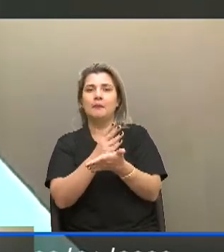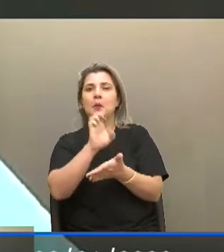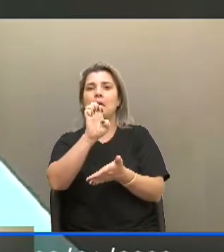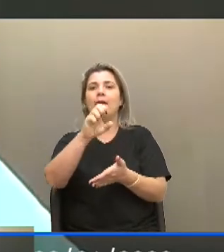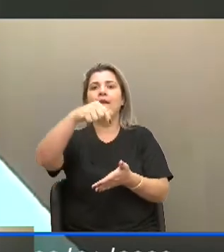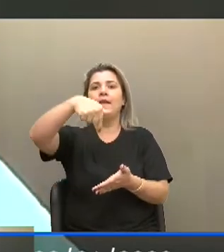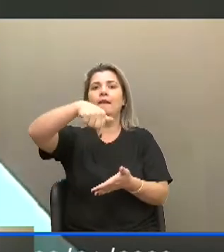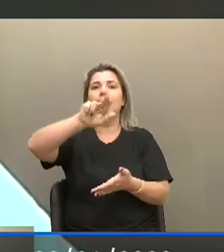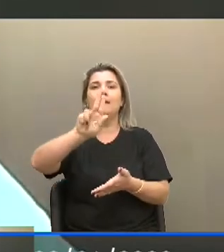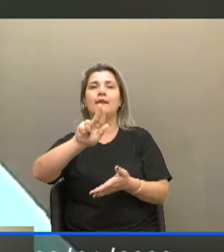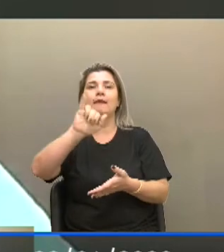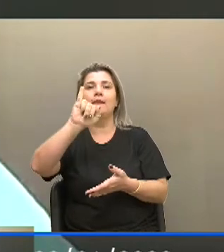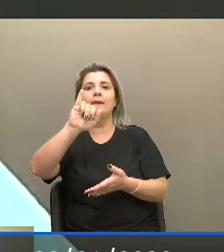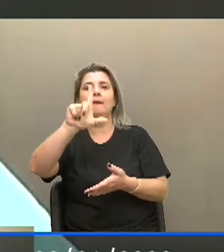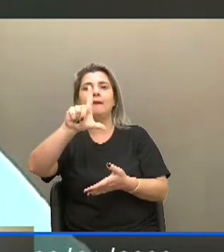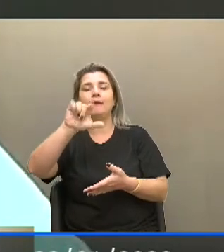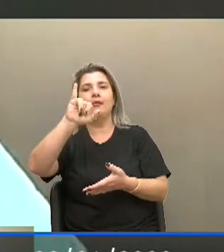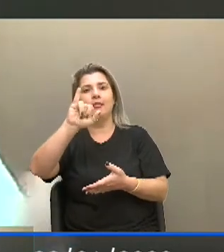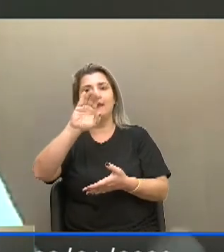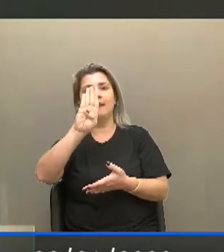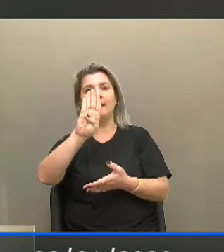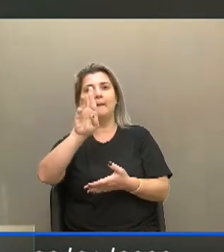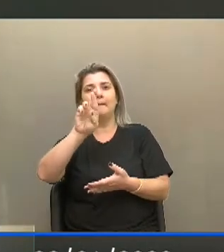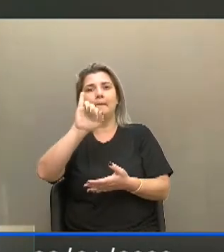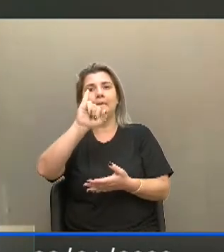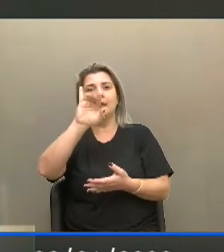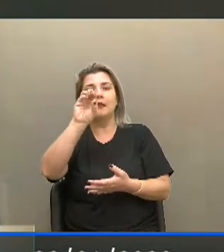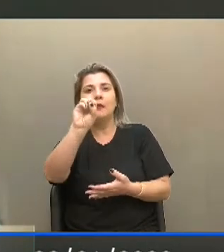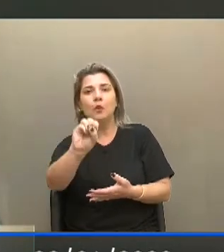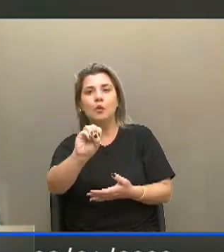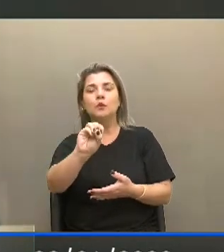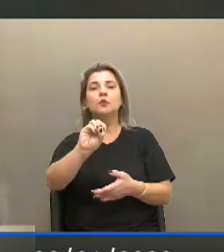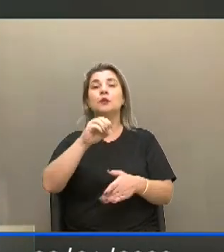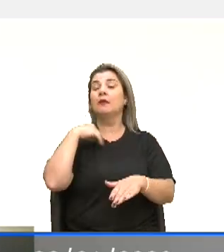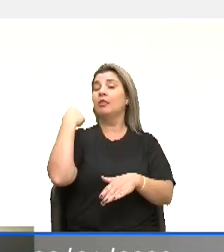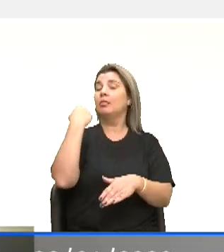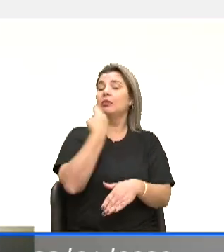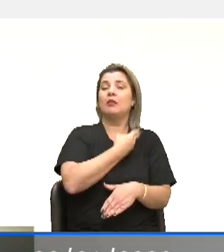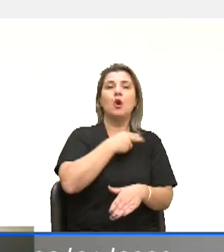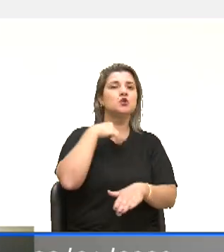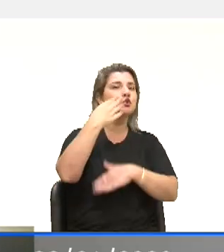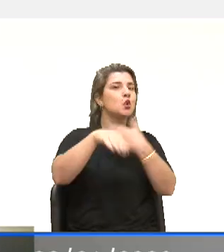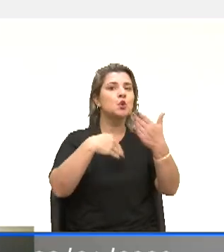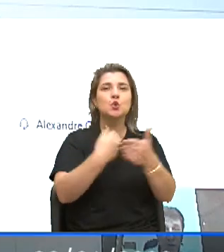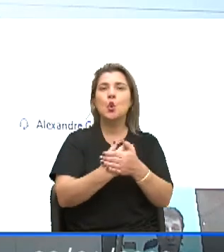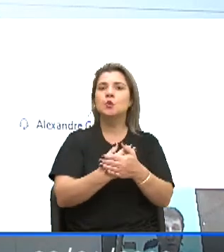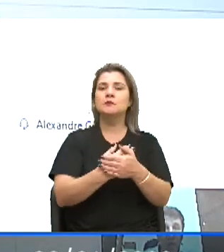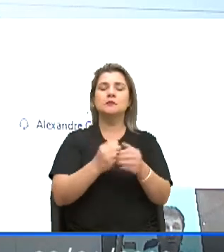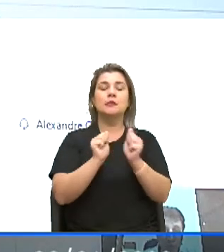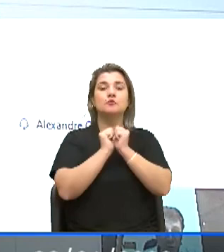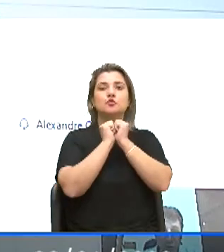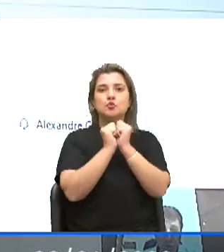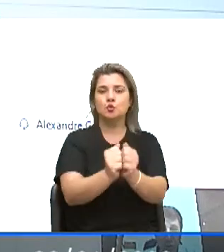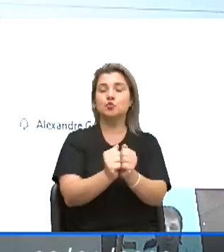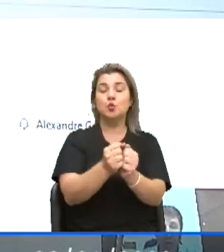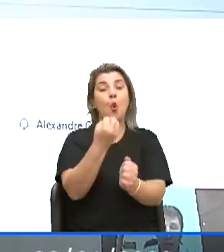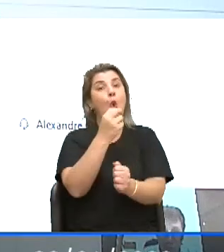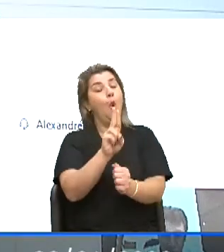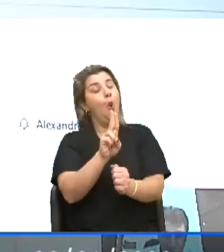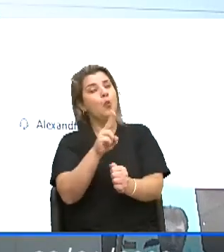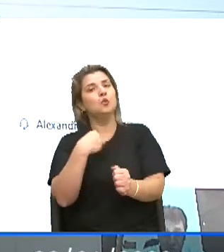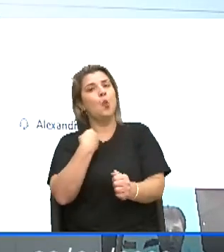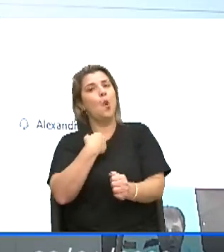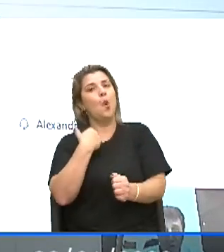muito bom senso, né? Nós estamos todos dentro do mesmo barco, ou nós conseguimos nos salvar juntos